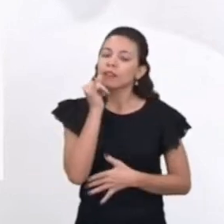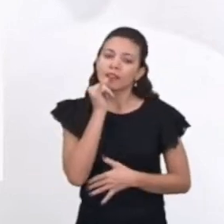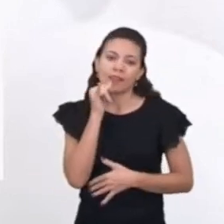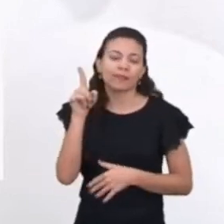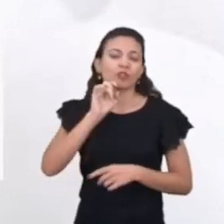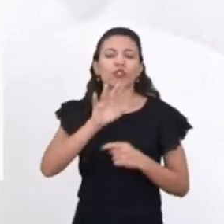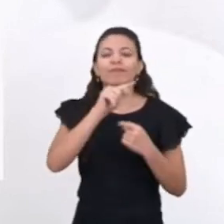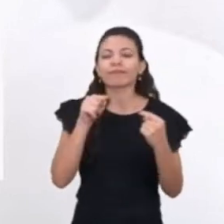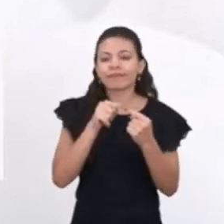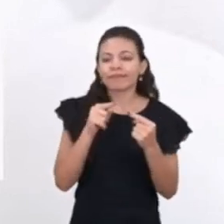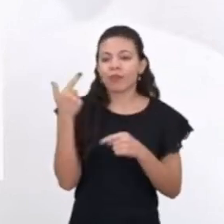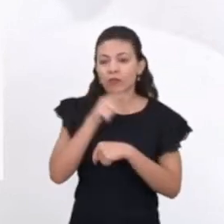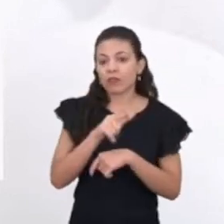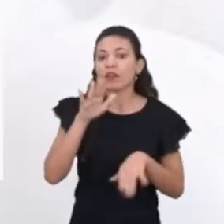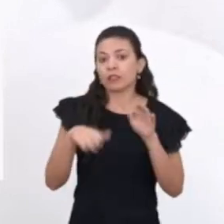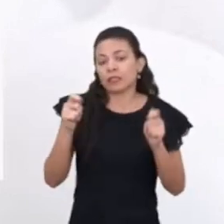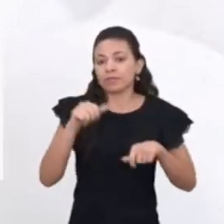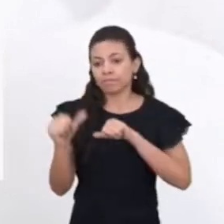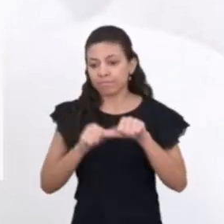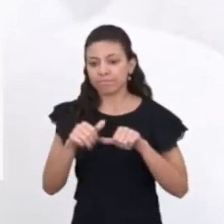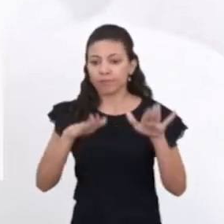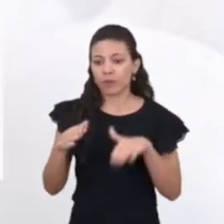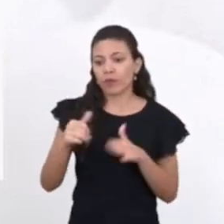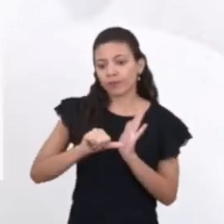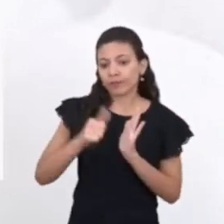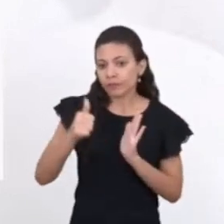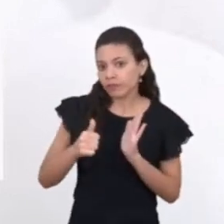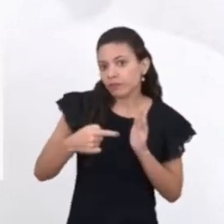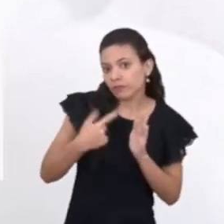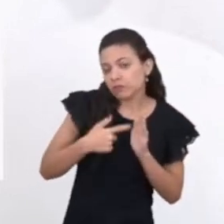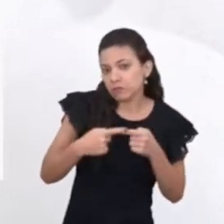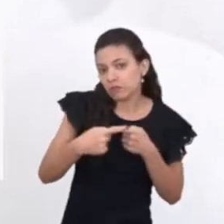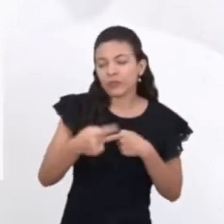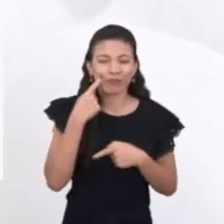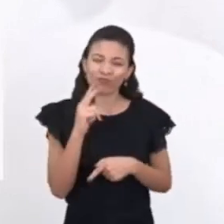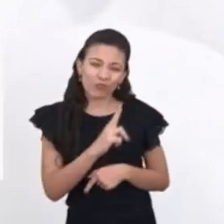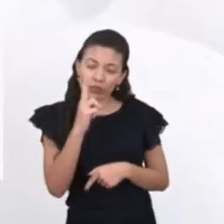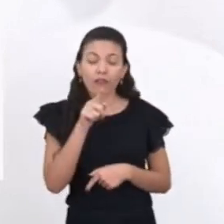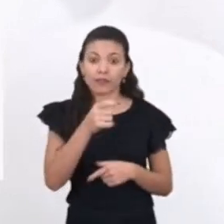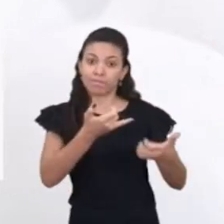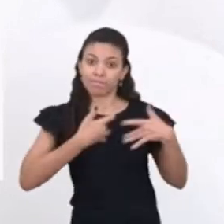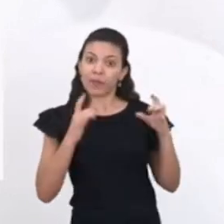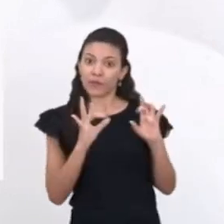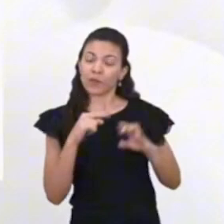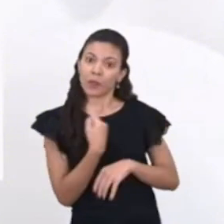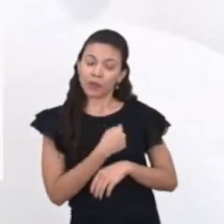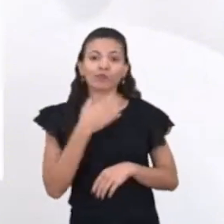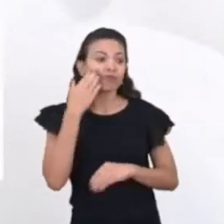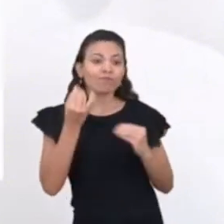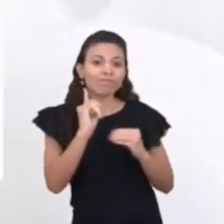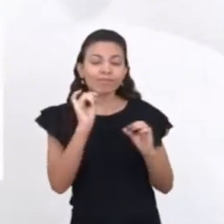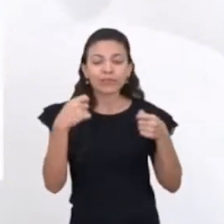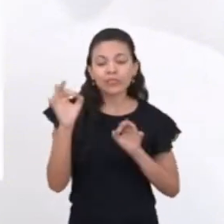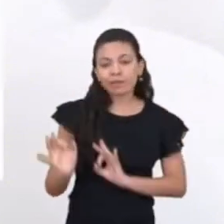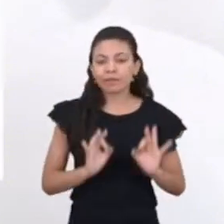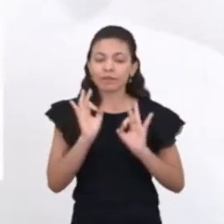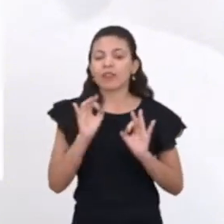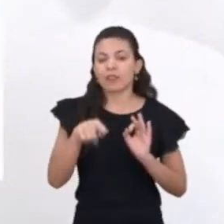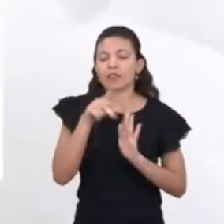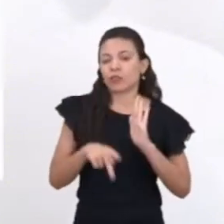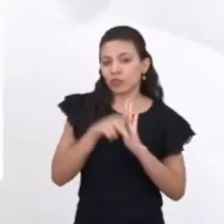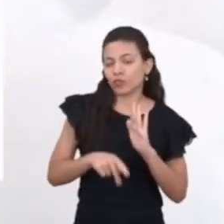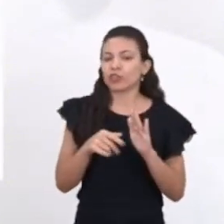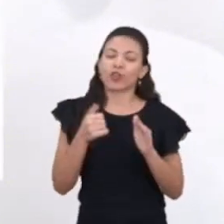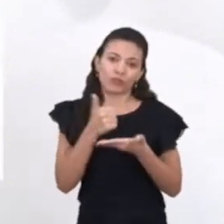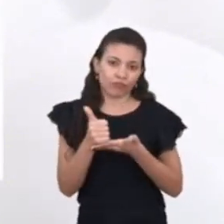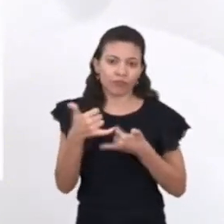métrica parametrizada, então a gente pode alterar ela se passado ali as primeiras semanas a gente entender que não tá legal. Então a gente precisa ouvir vocês para continuar fazendo esses ajustes aqui no nosso projeto de gamificação. Então